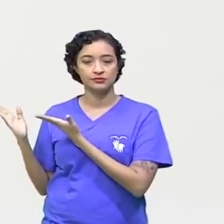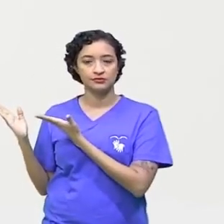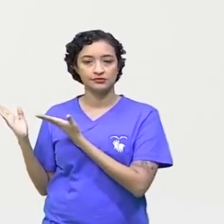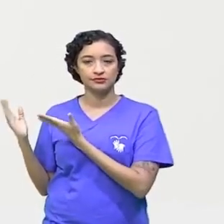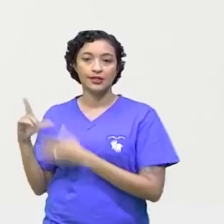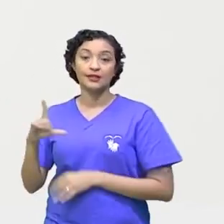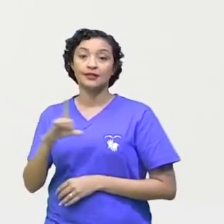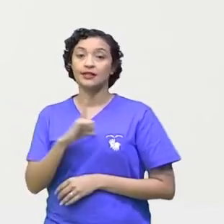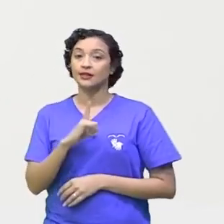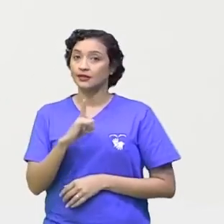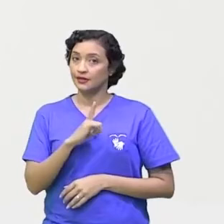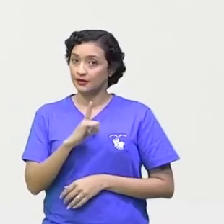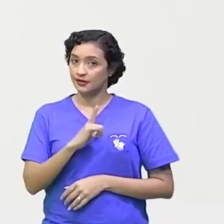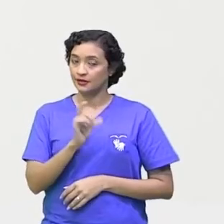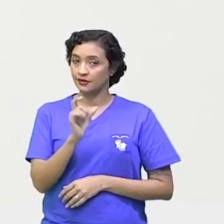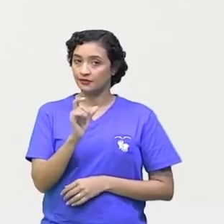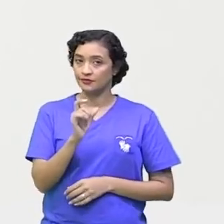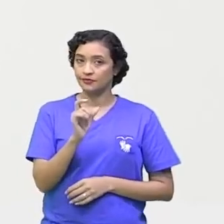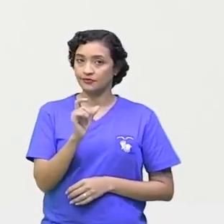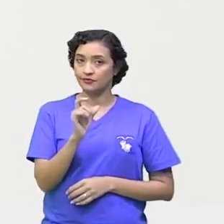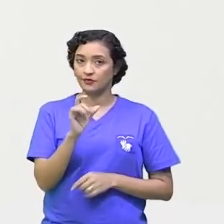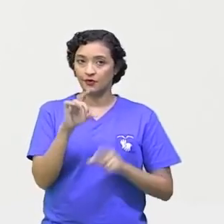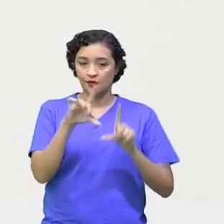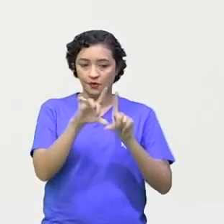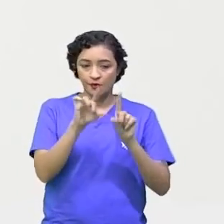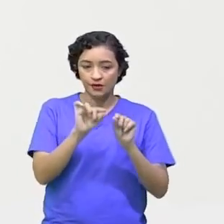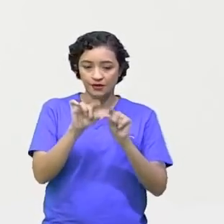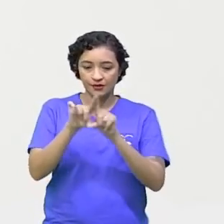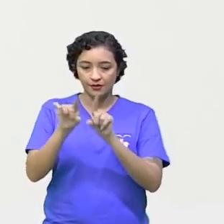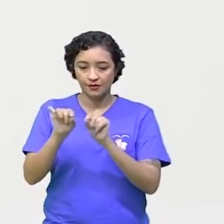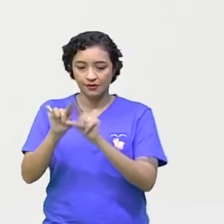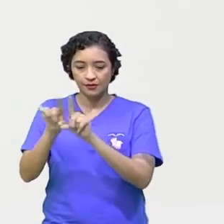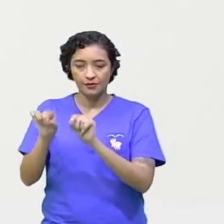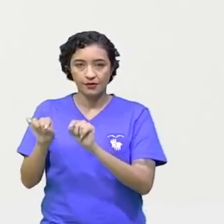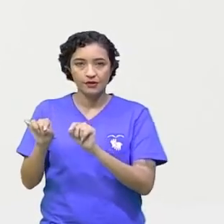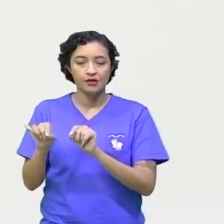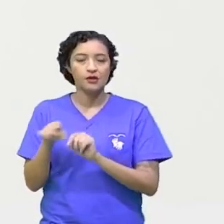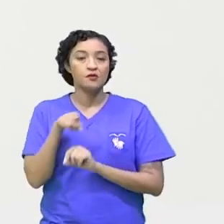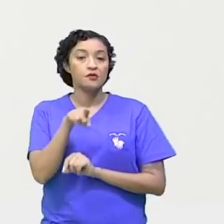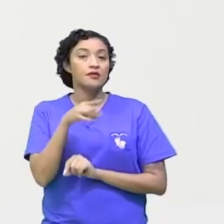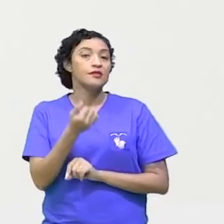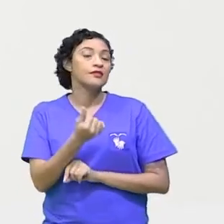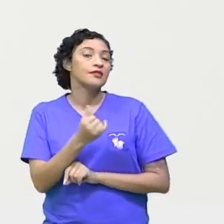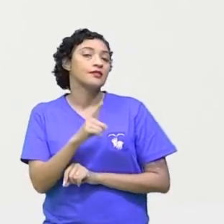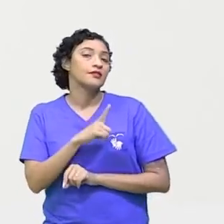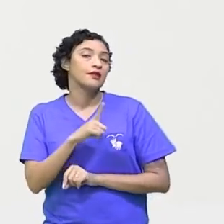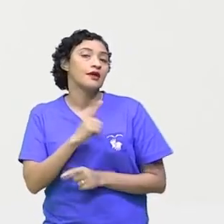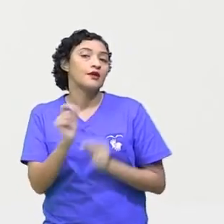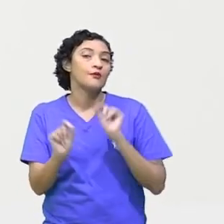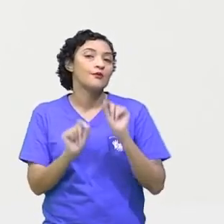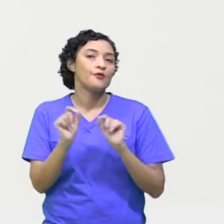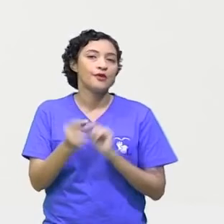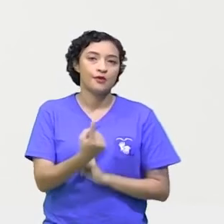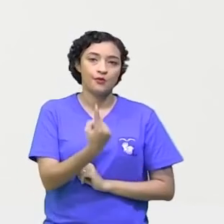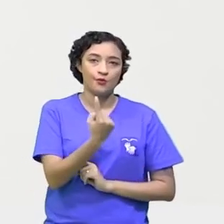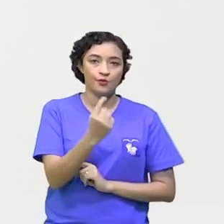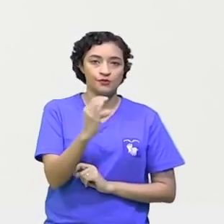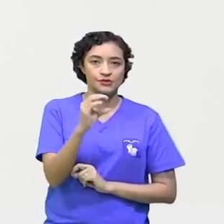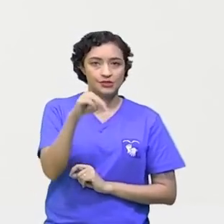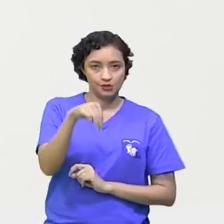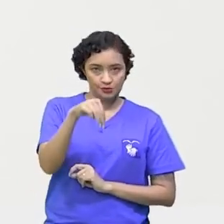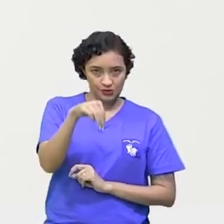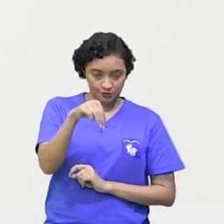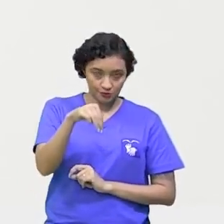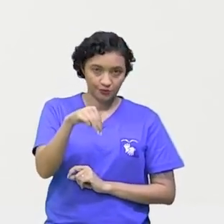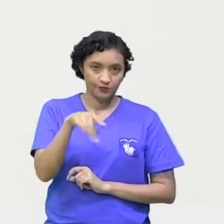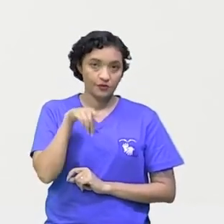tá certo? De 1 centímetro de lado. Nós sabemos o quê? Que o quadrado possui todos